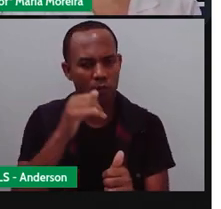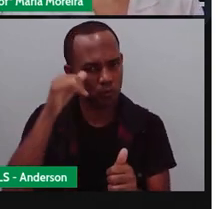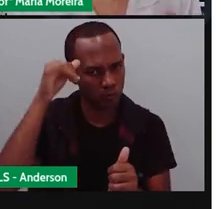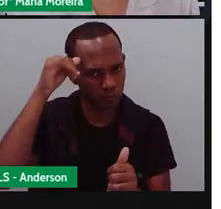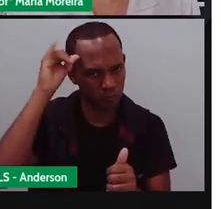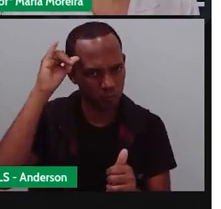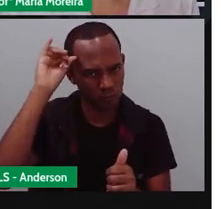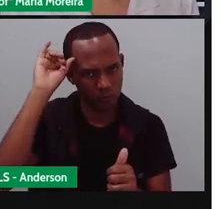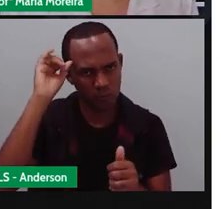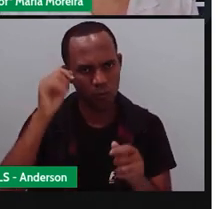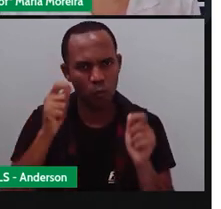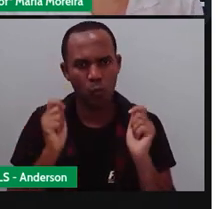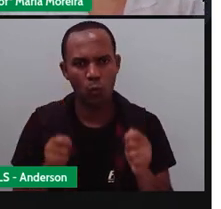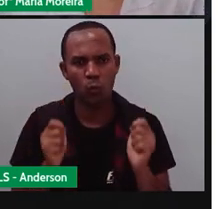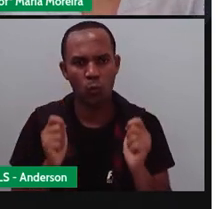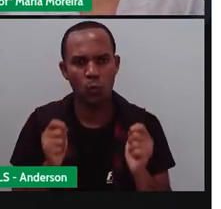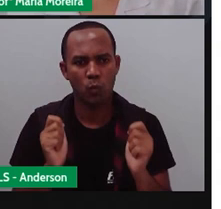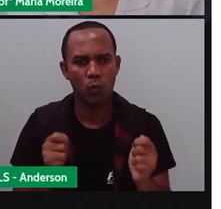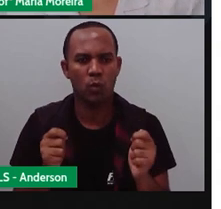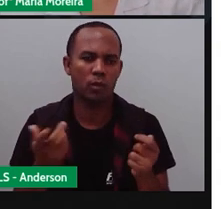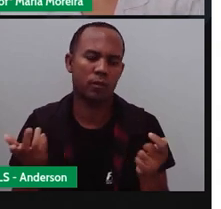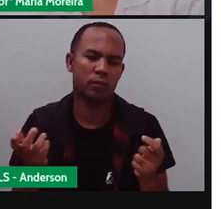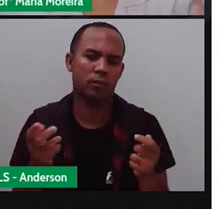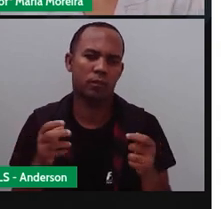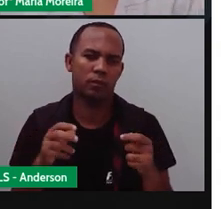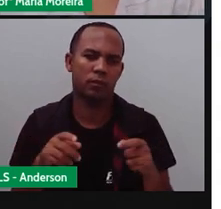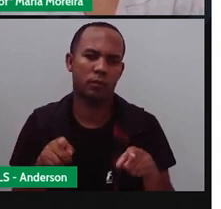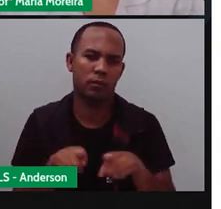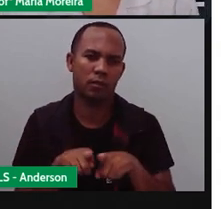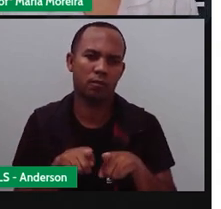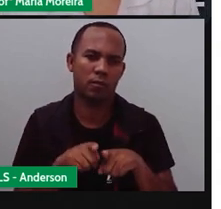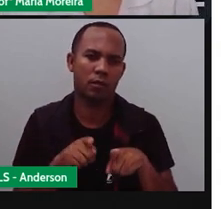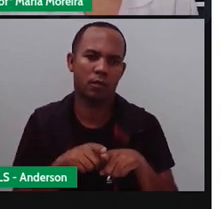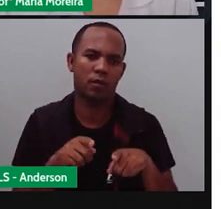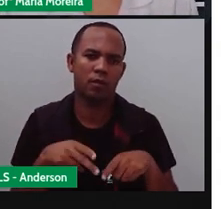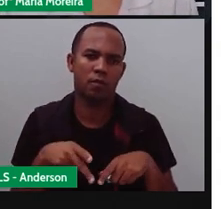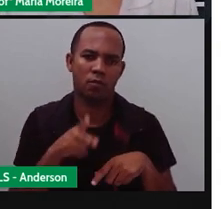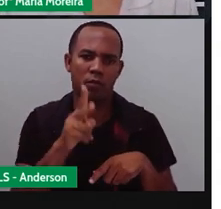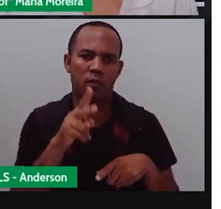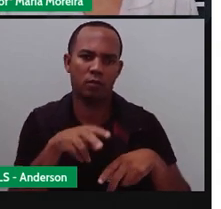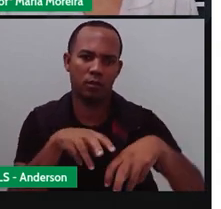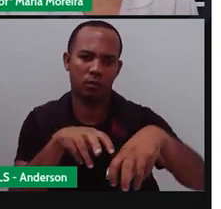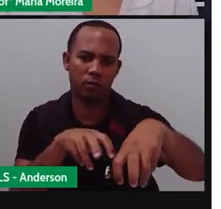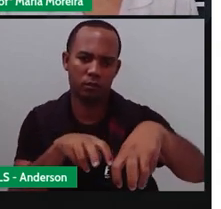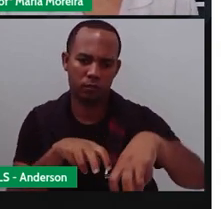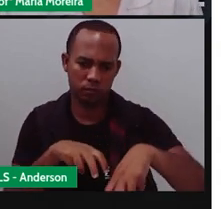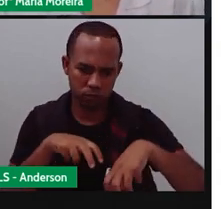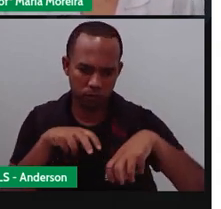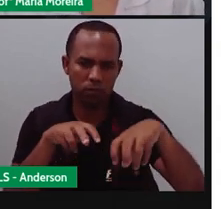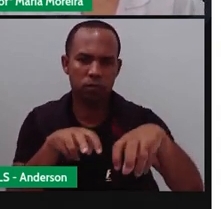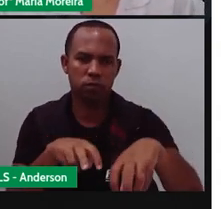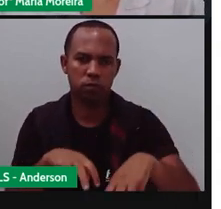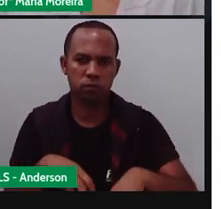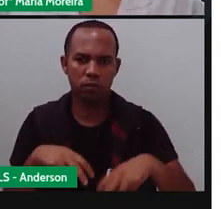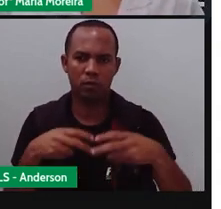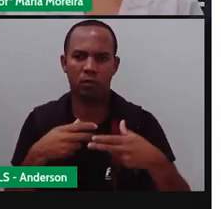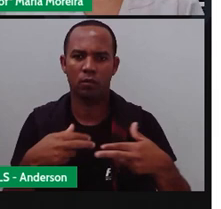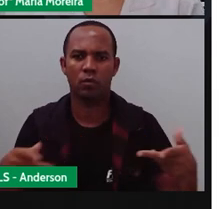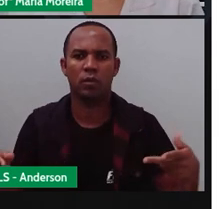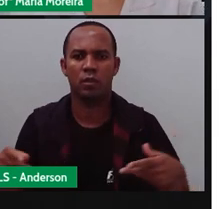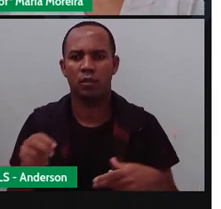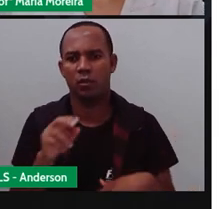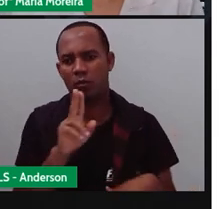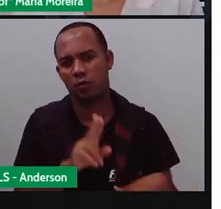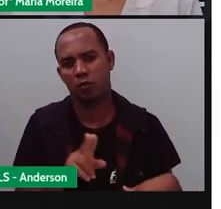ou cavalo ou a mula que ele vai puxando no campo esses objetos né